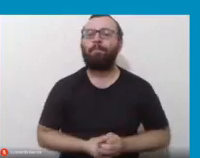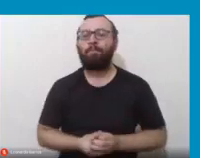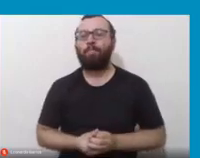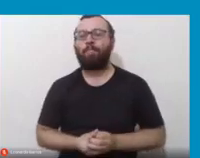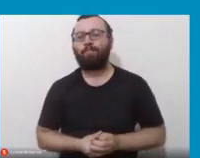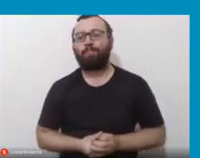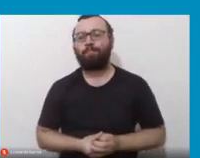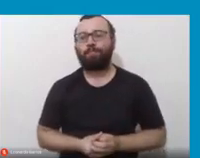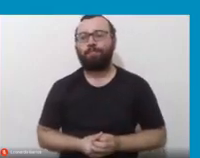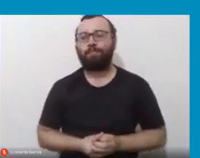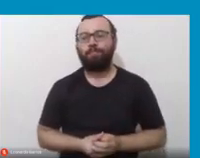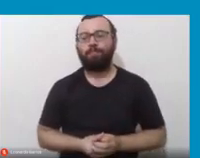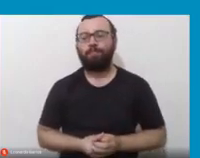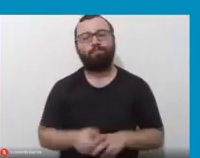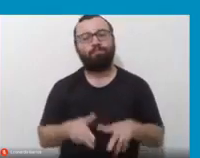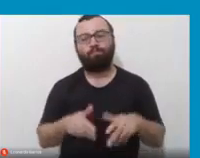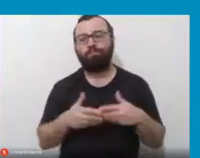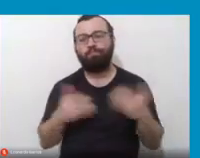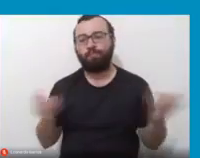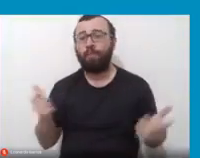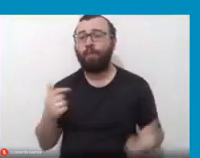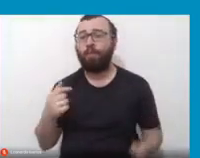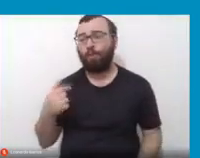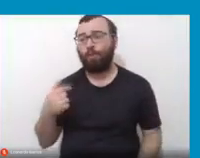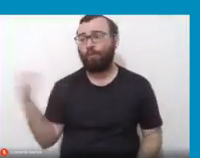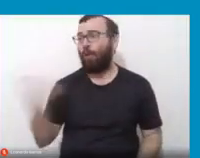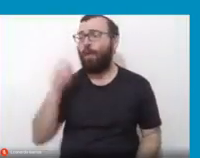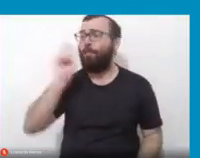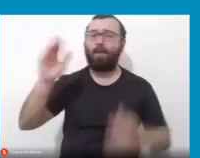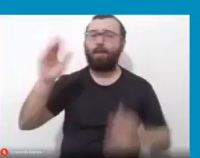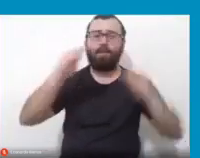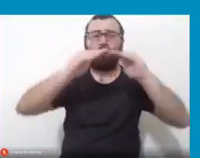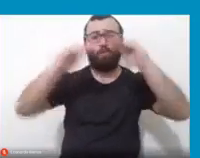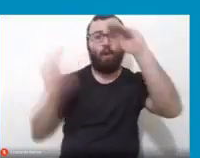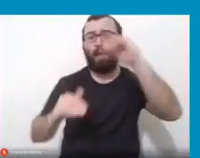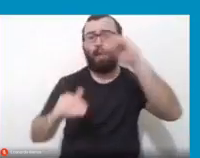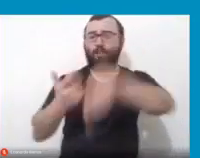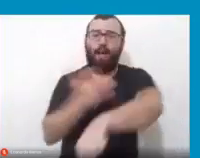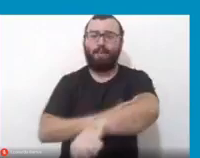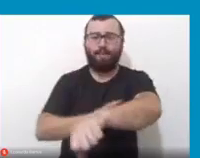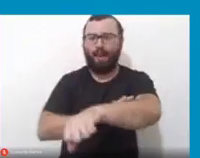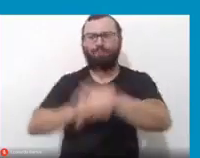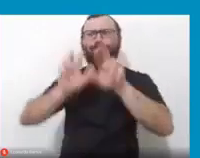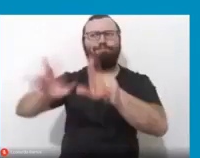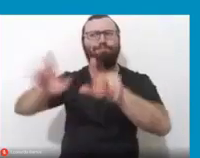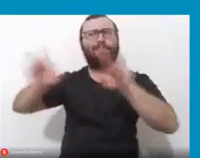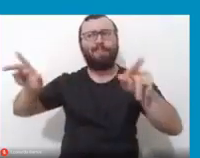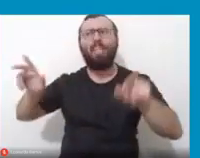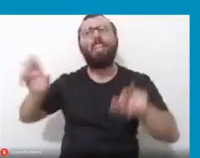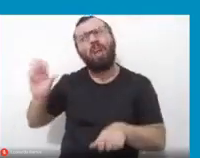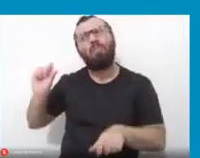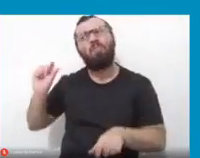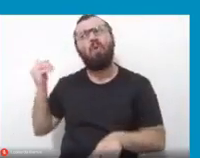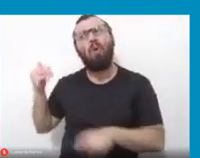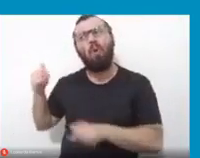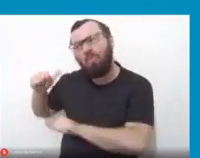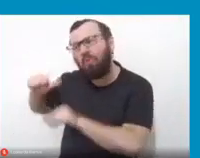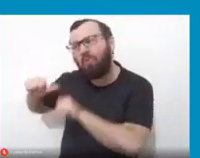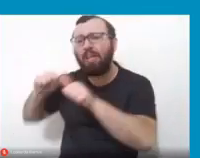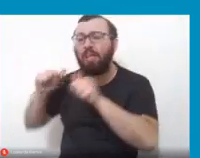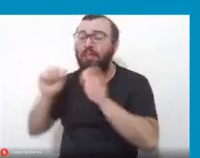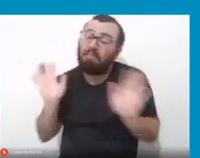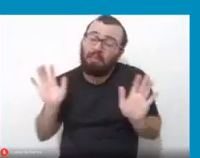e, enfim, e a gente vê desigualdade racial em vários aspectos. Eu acho que houve algumas mudanças, pelo menos os dados